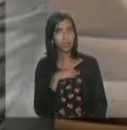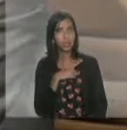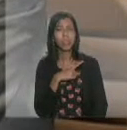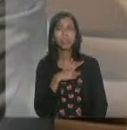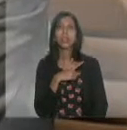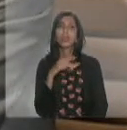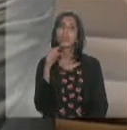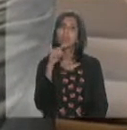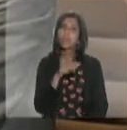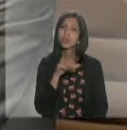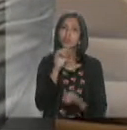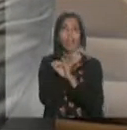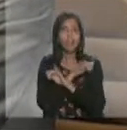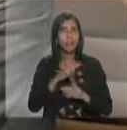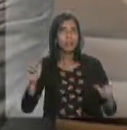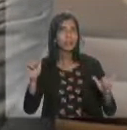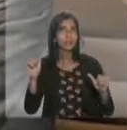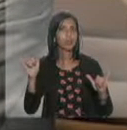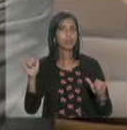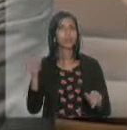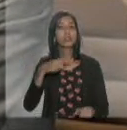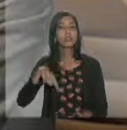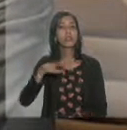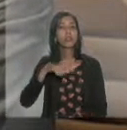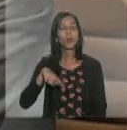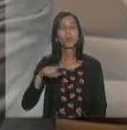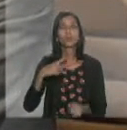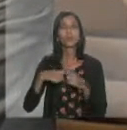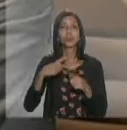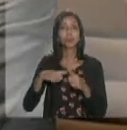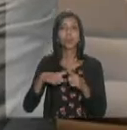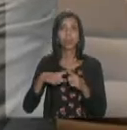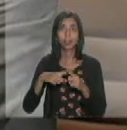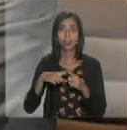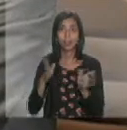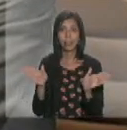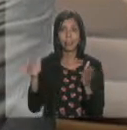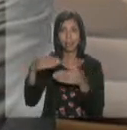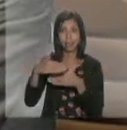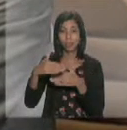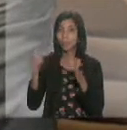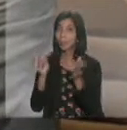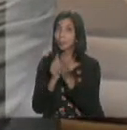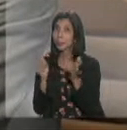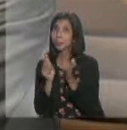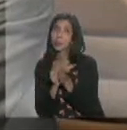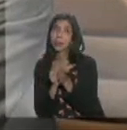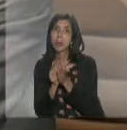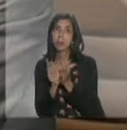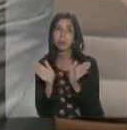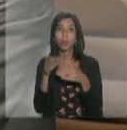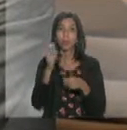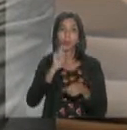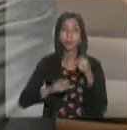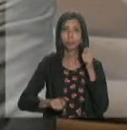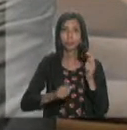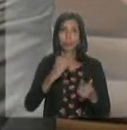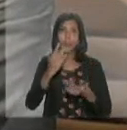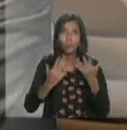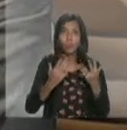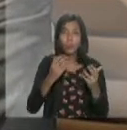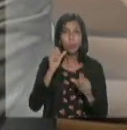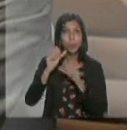E o recado que isso dá pra gente, né? Porque quando você pega uma caixa de papelão, uma caixa de fósforo